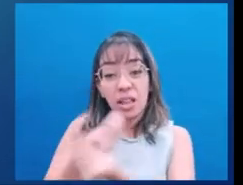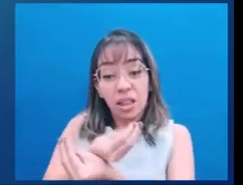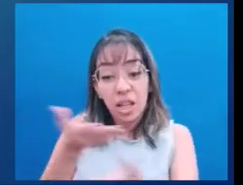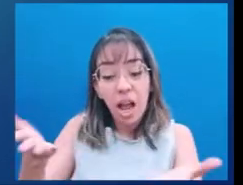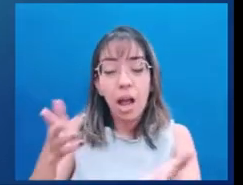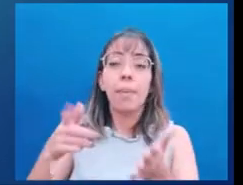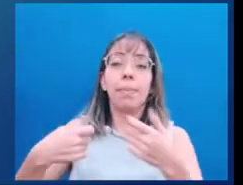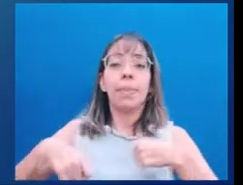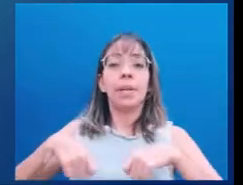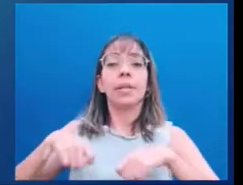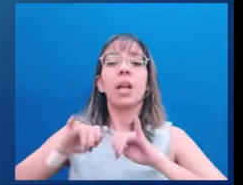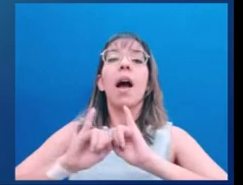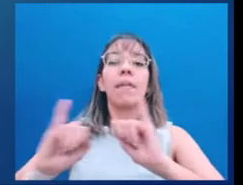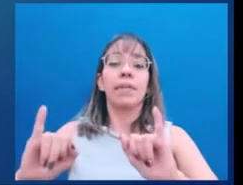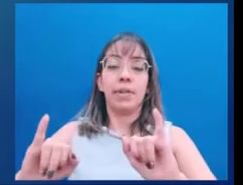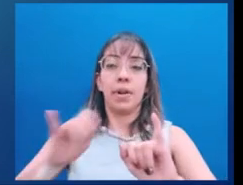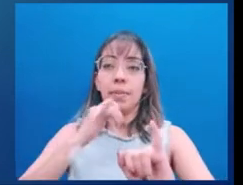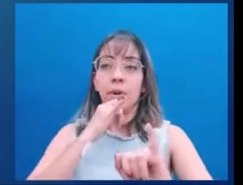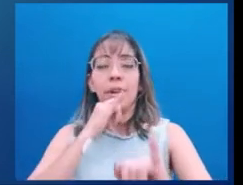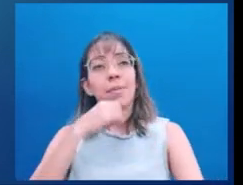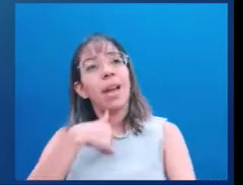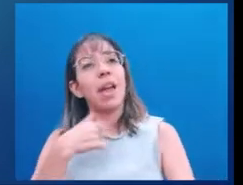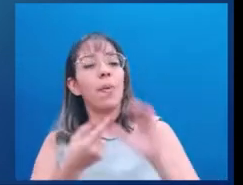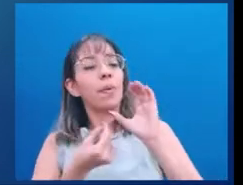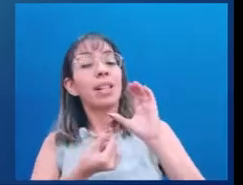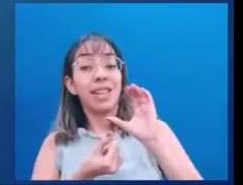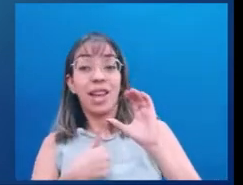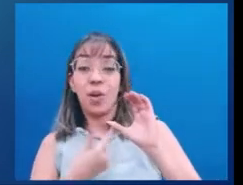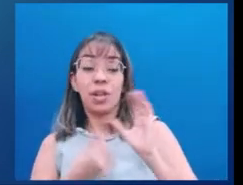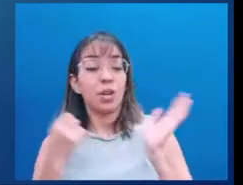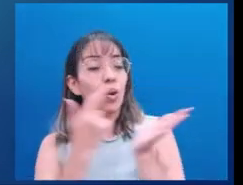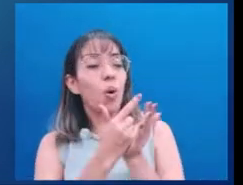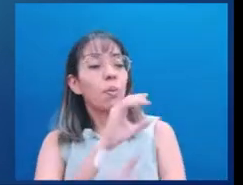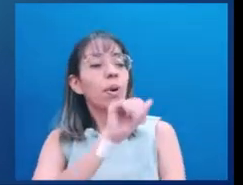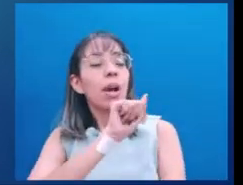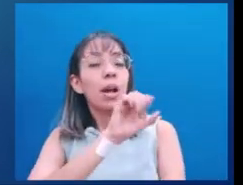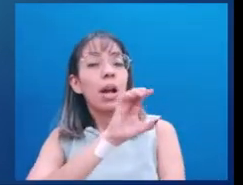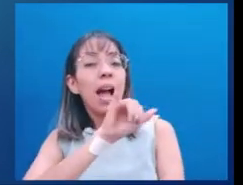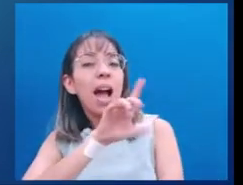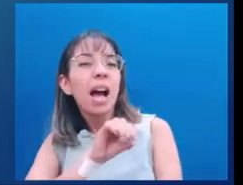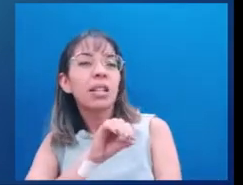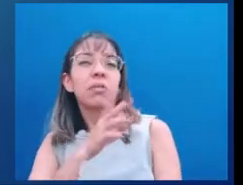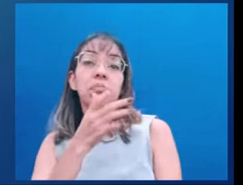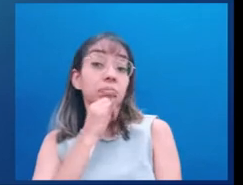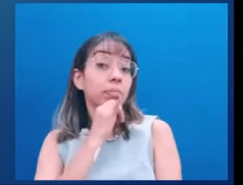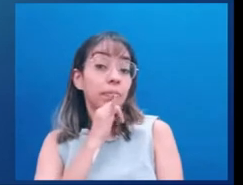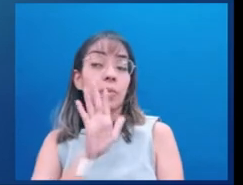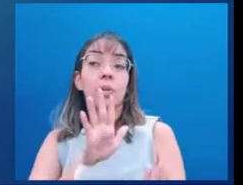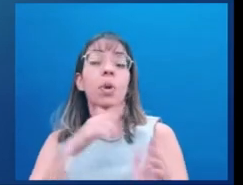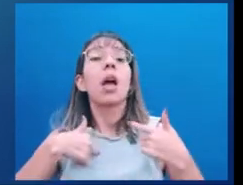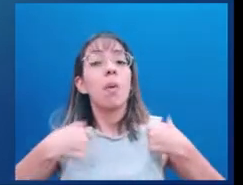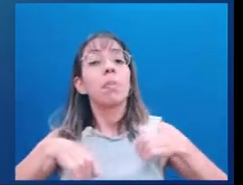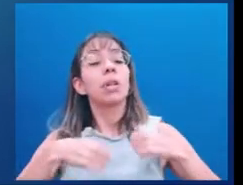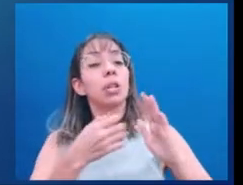classificá-los em conformidade, tá? Ou seja, se eu adquiro uma substância química, um produto, seja um ácido, seja